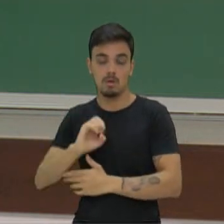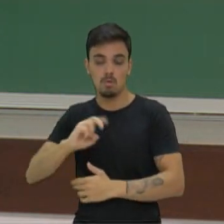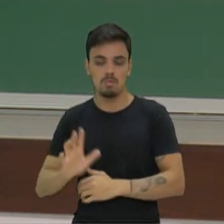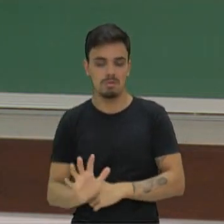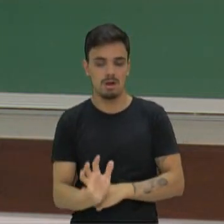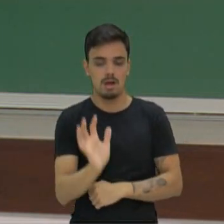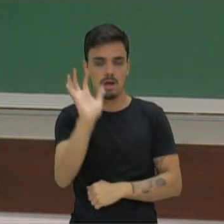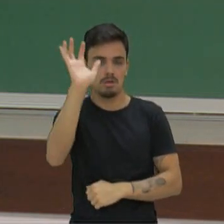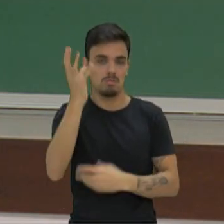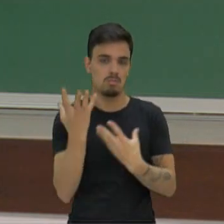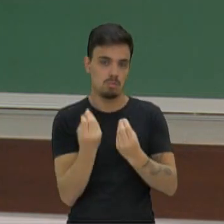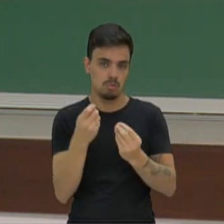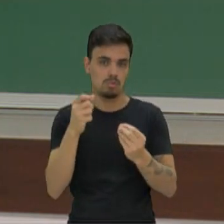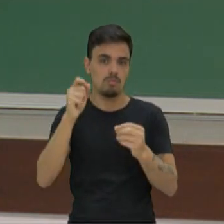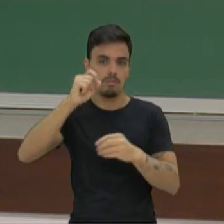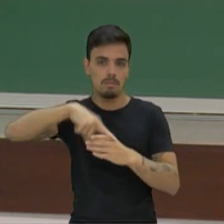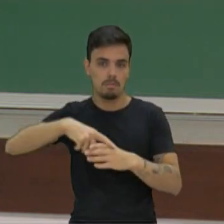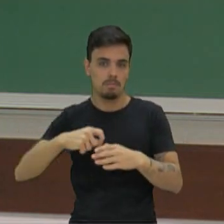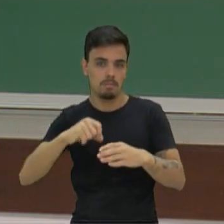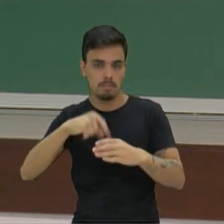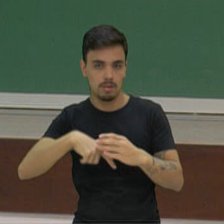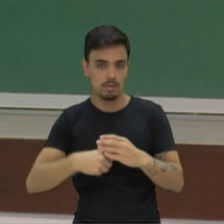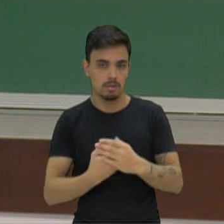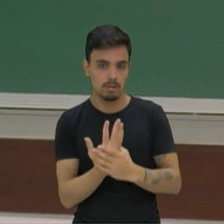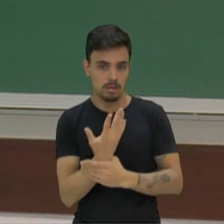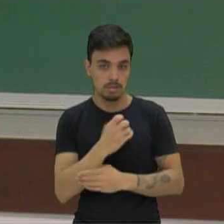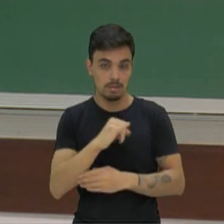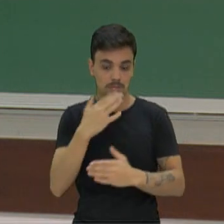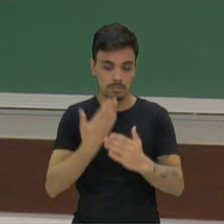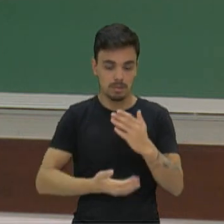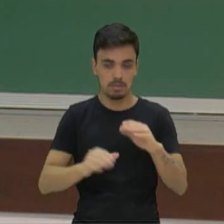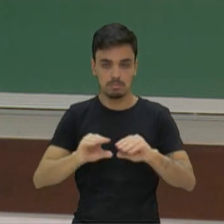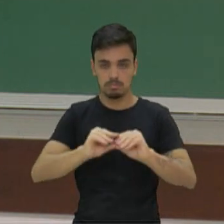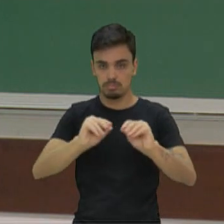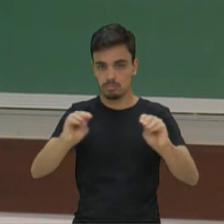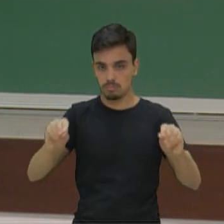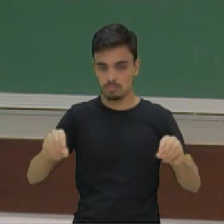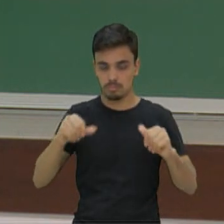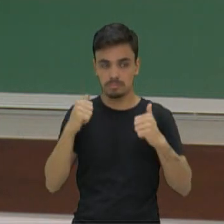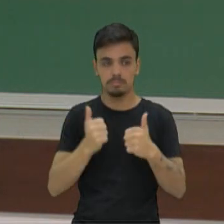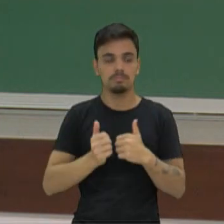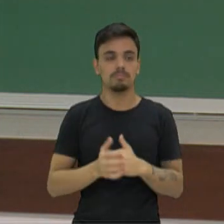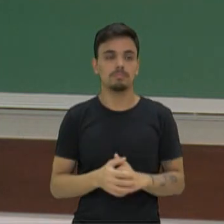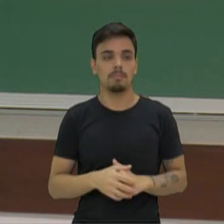se ele perder esta camada de solo.